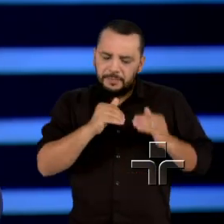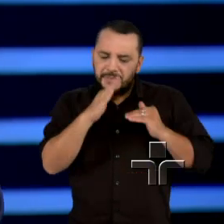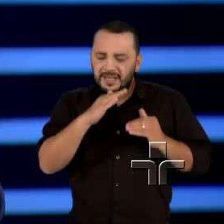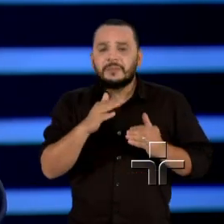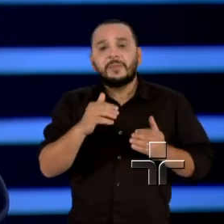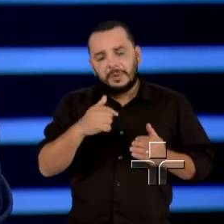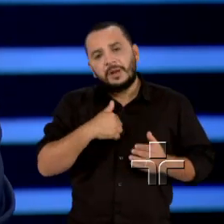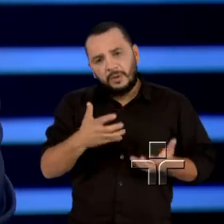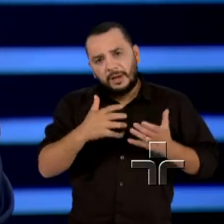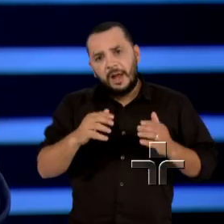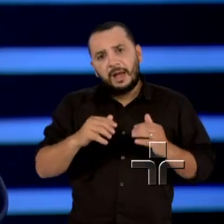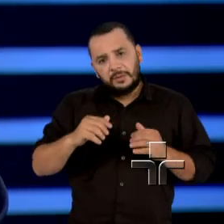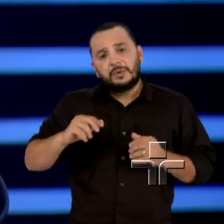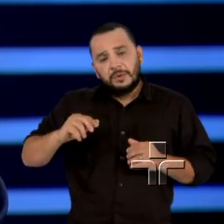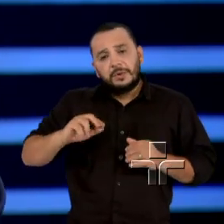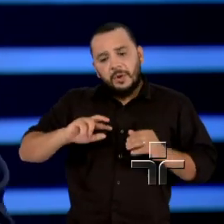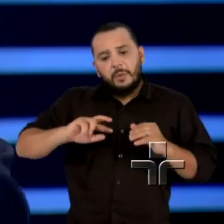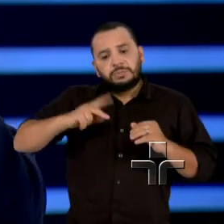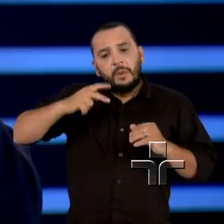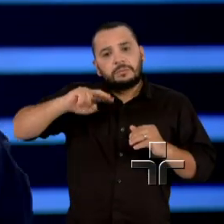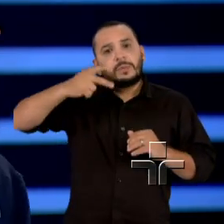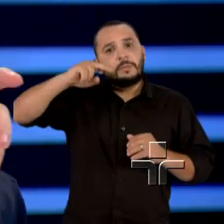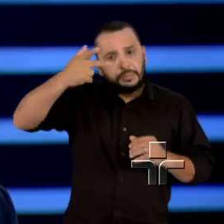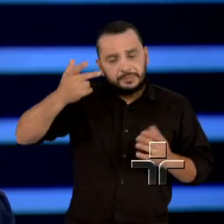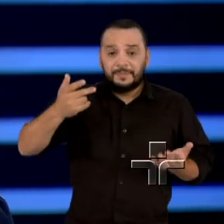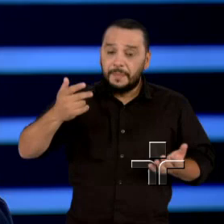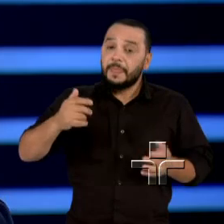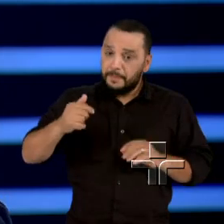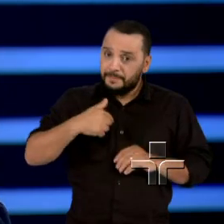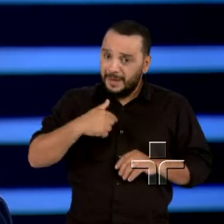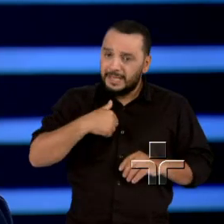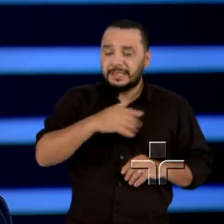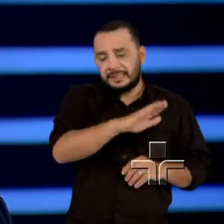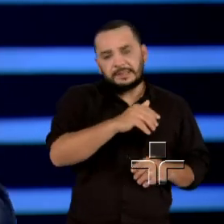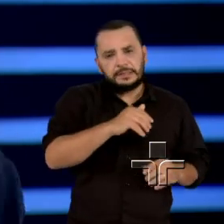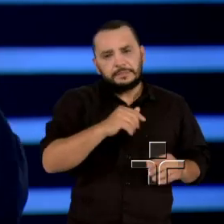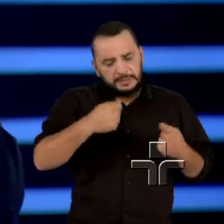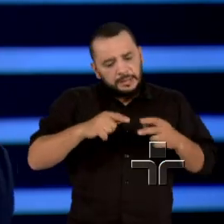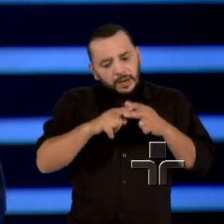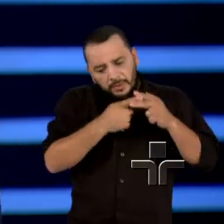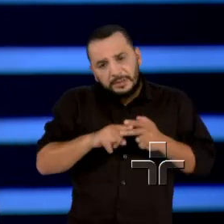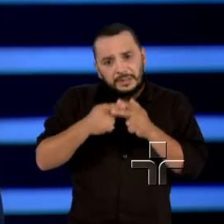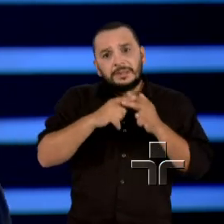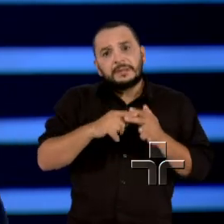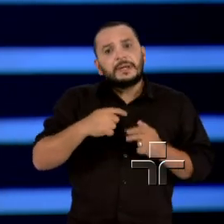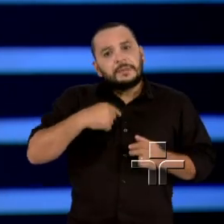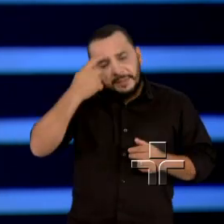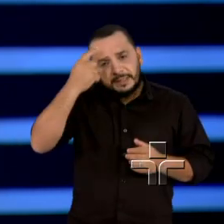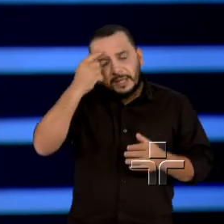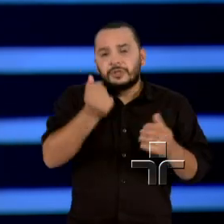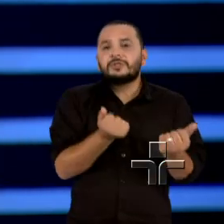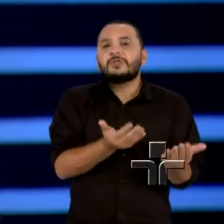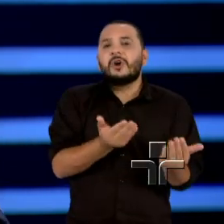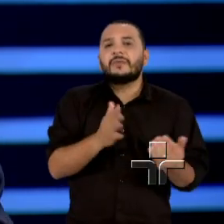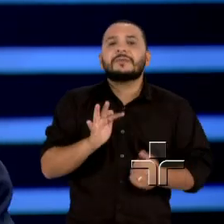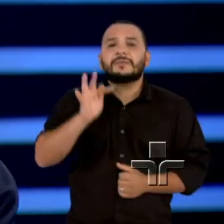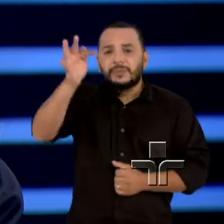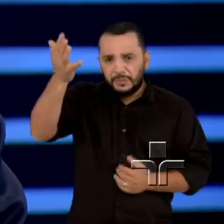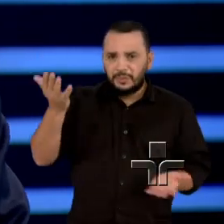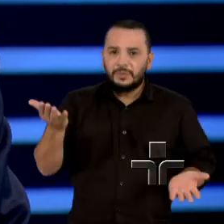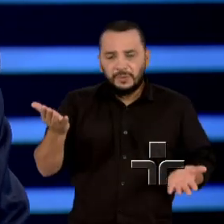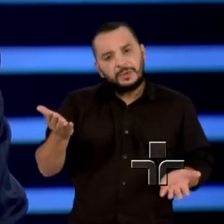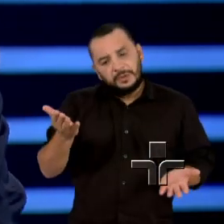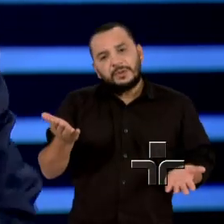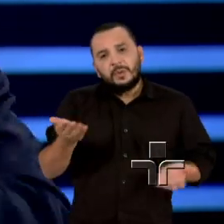acho que é prioridade. Seria corrigir o salário mínimo, mas gastar nessas outras essas políticas, principalmente nos jovens, que vão estar lá na frente sofrendo